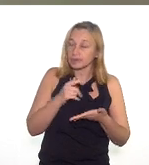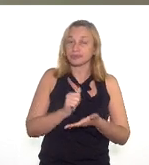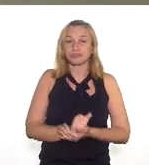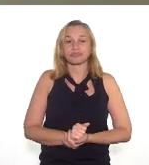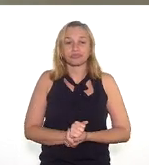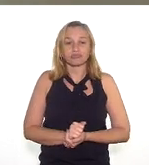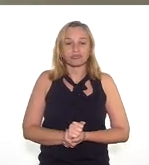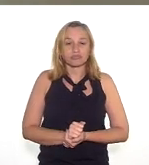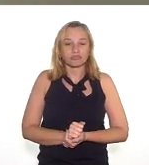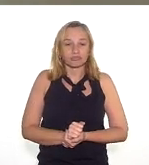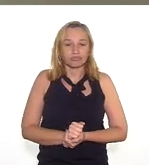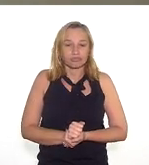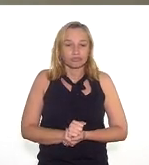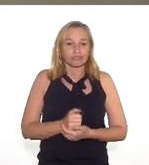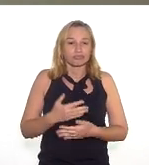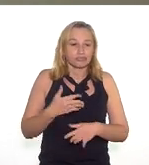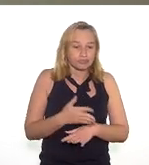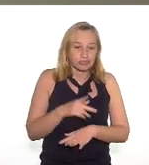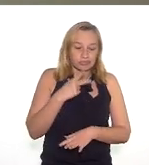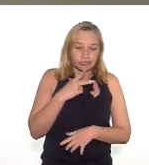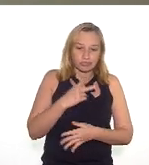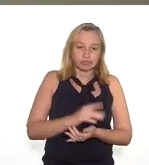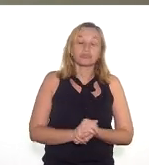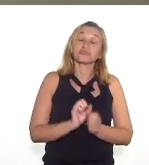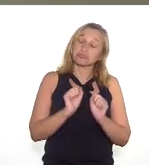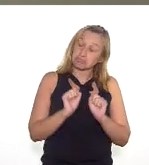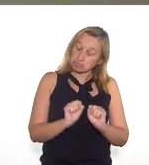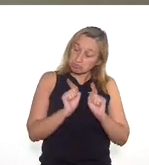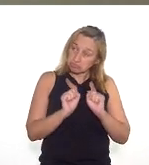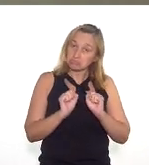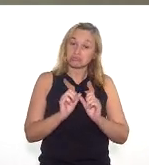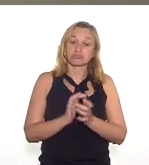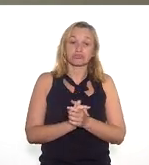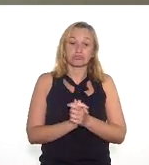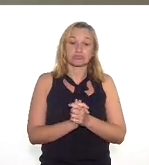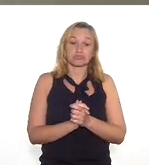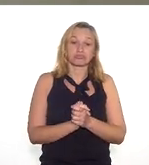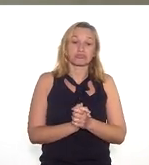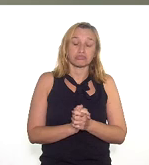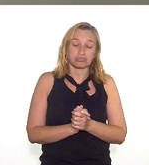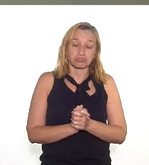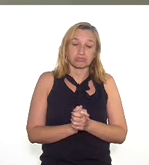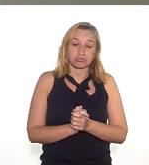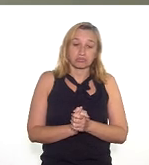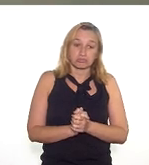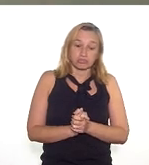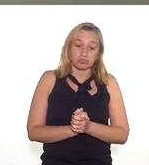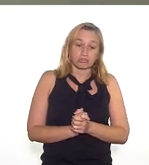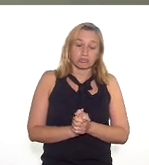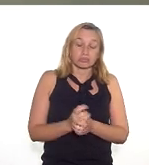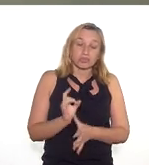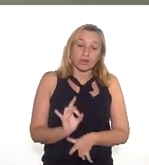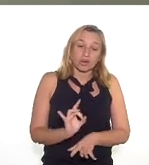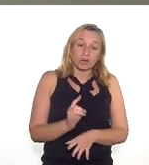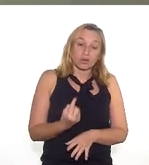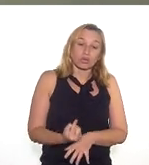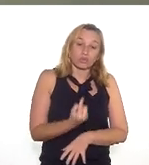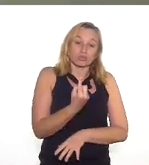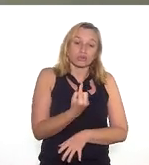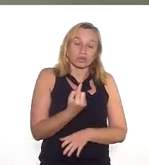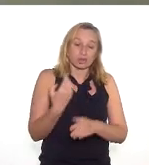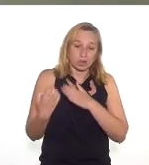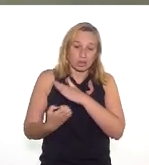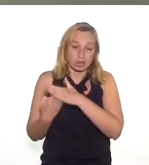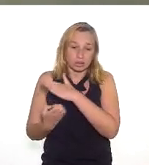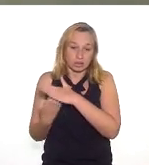eu cheguei a 70%, ela pode ser menor. porque a única empresa que